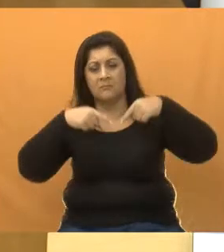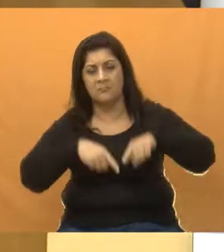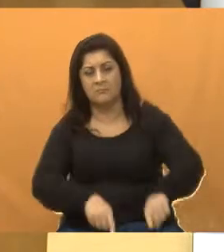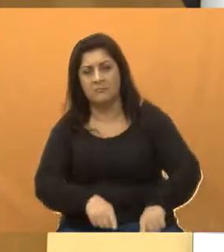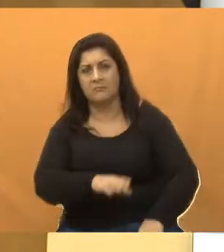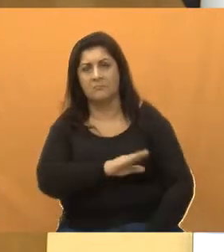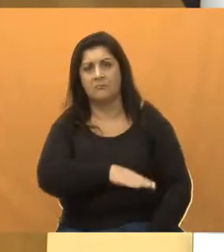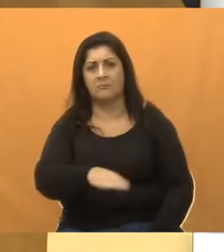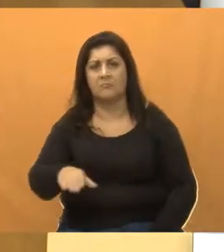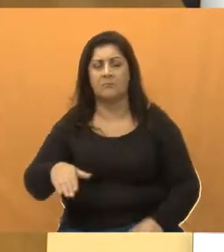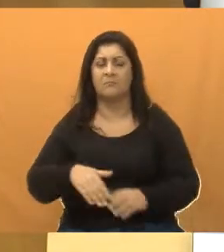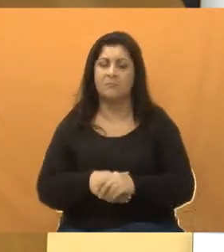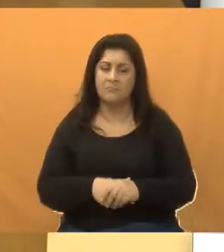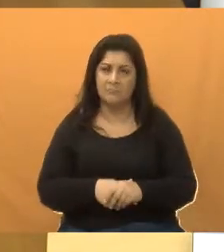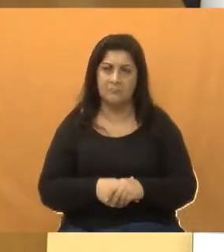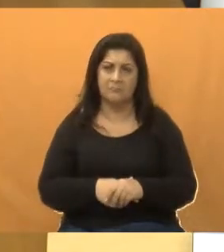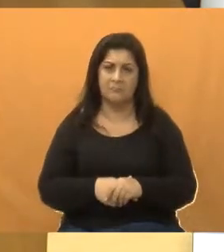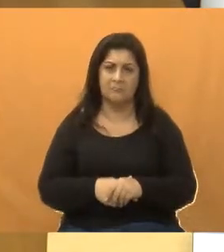nossa cidade.